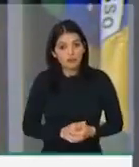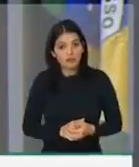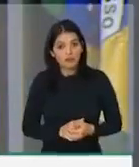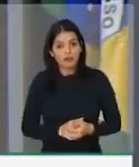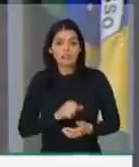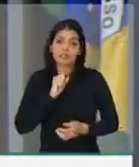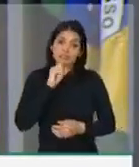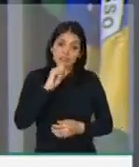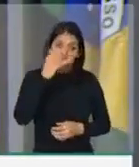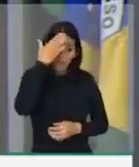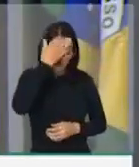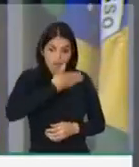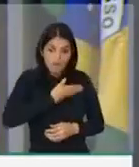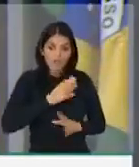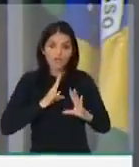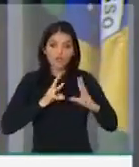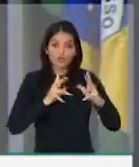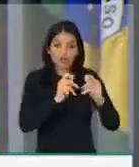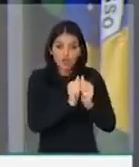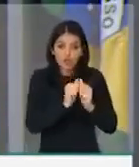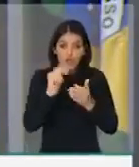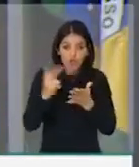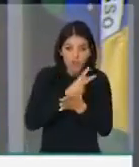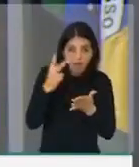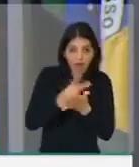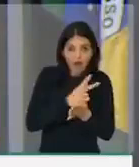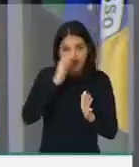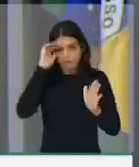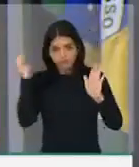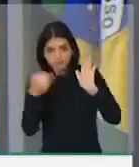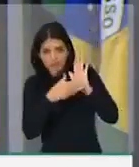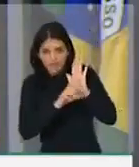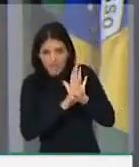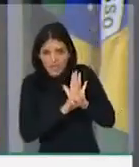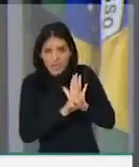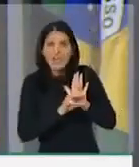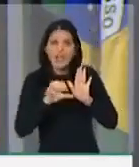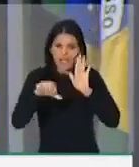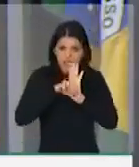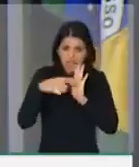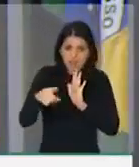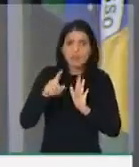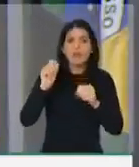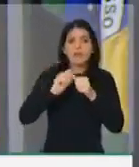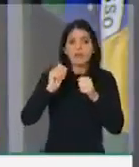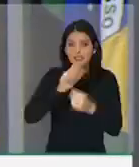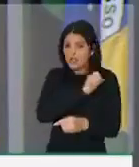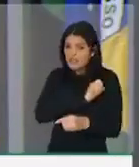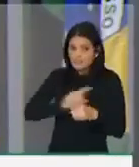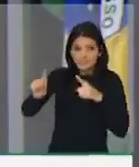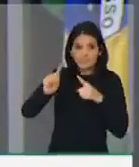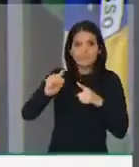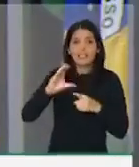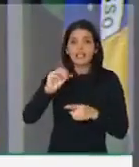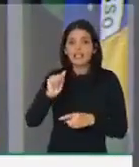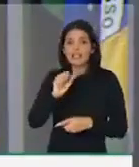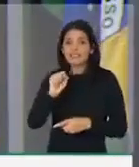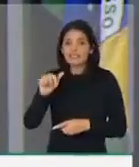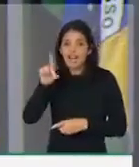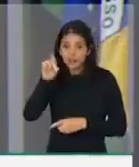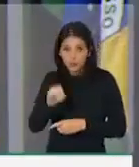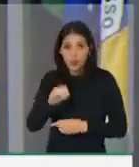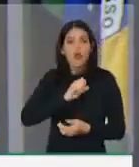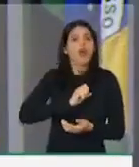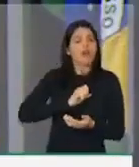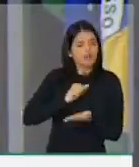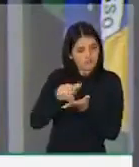caso comprovado todos os elementos que demonstram indícios ele deve ser cassado deve ser cassado por